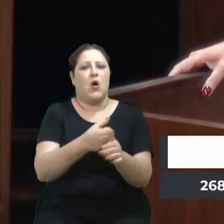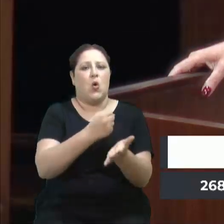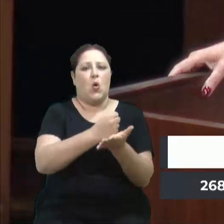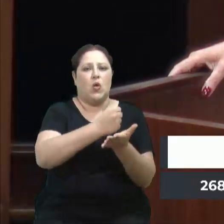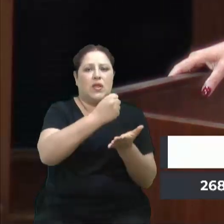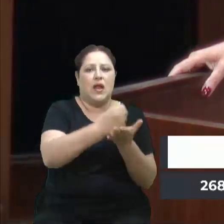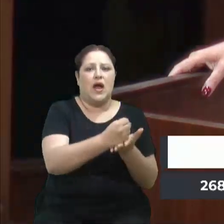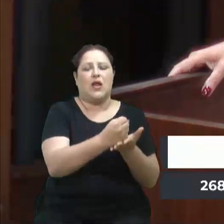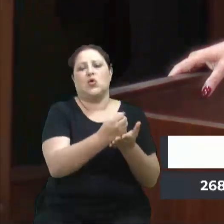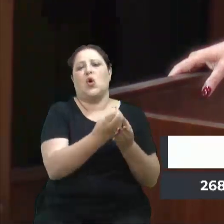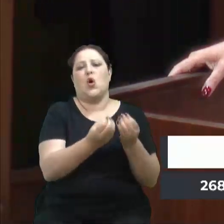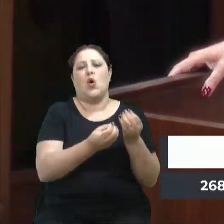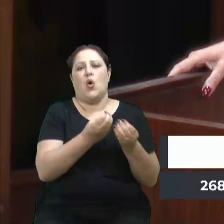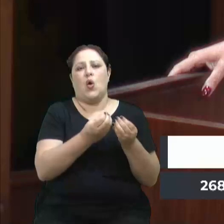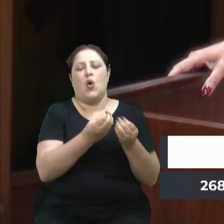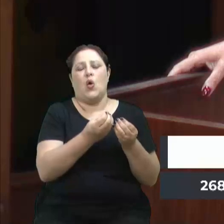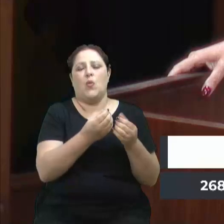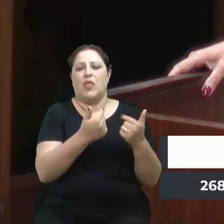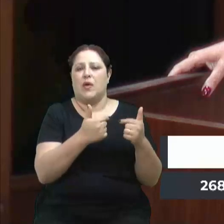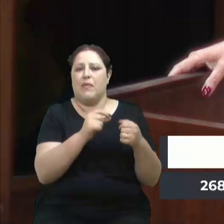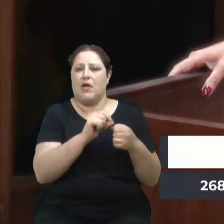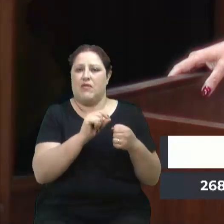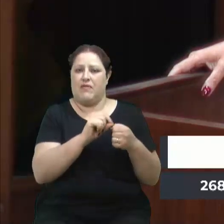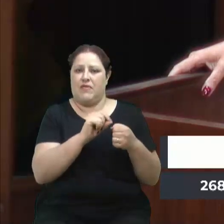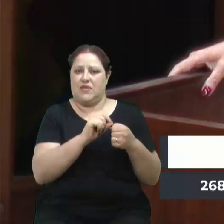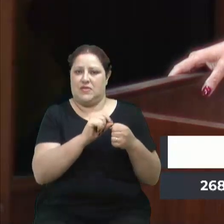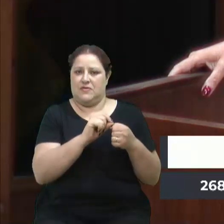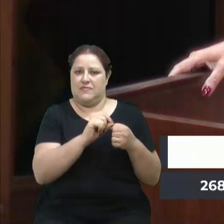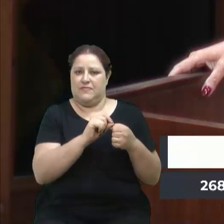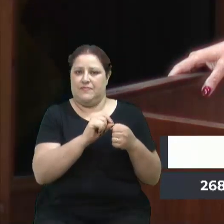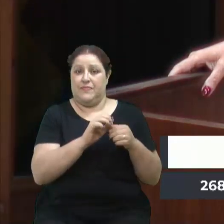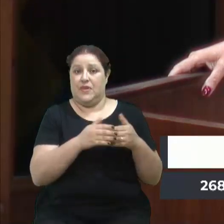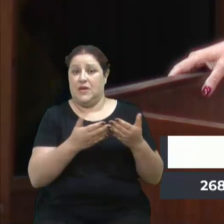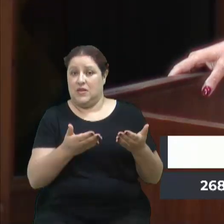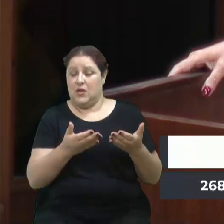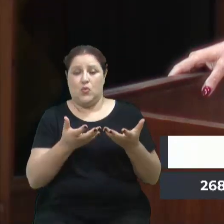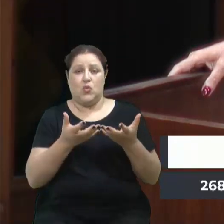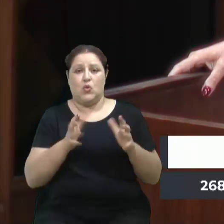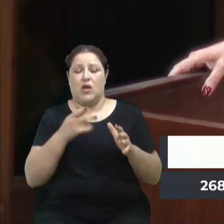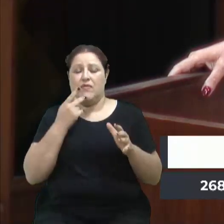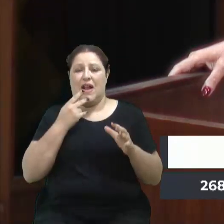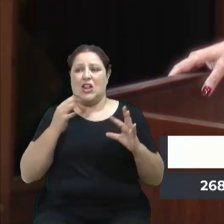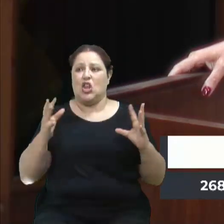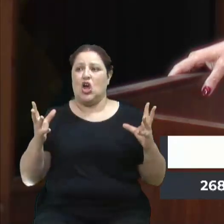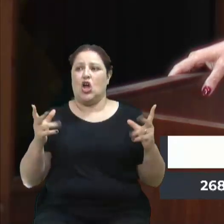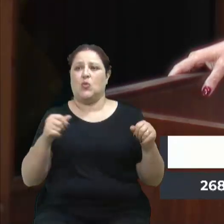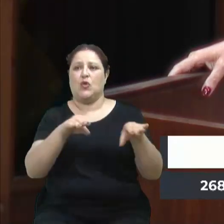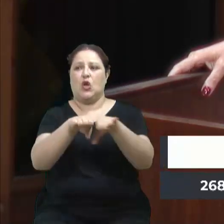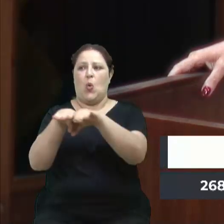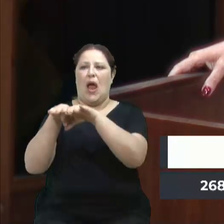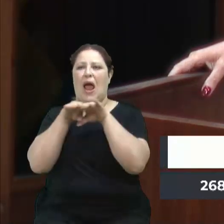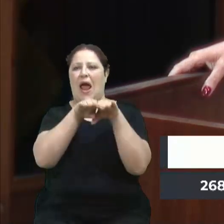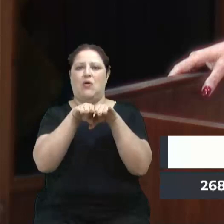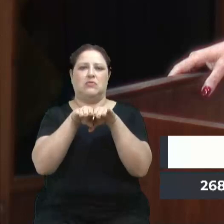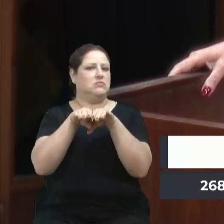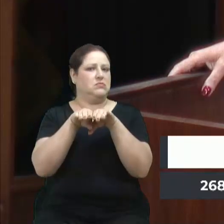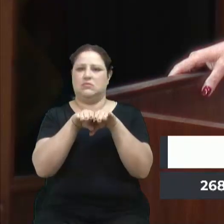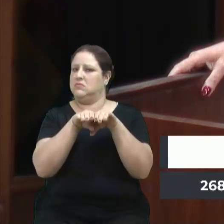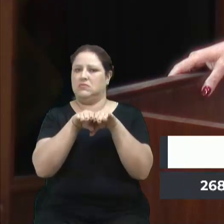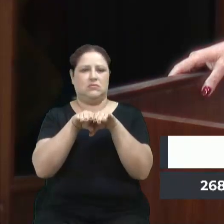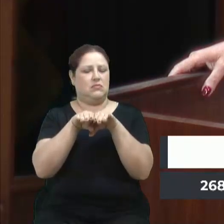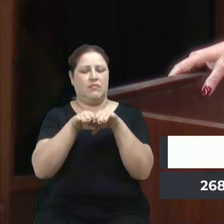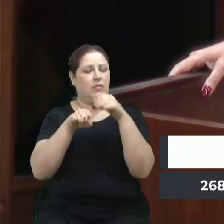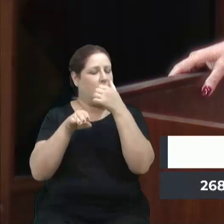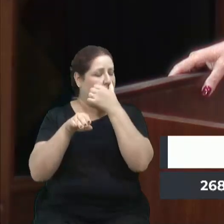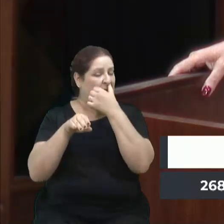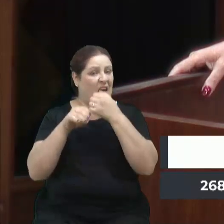contrato e como aquele trabalho está sendo feito. Então, eu não quero generalizar, eu acho que isso pode ser um prejuízo muito